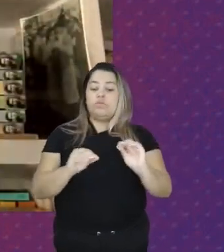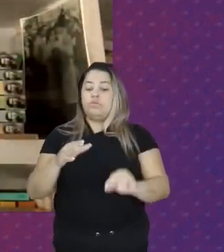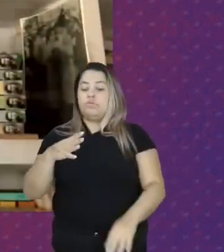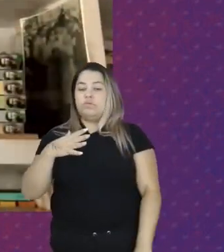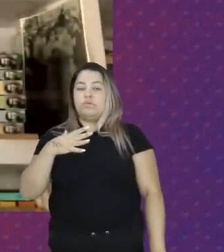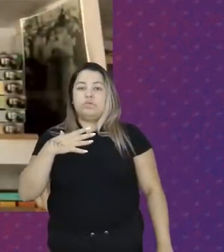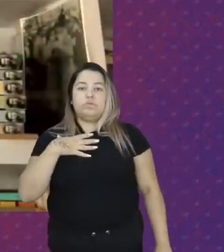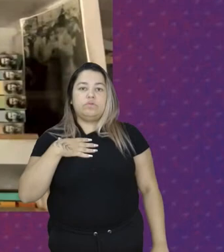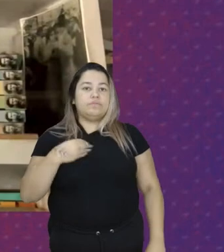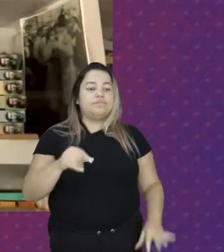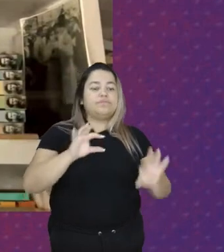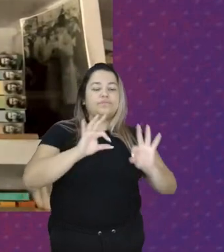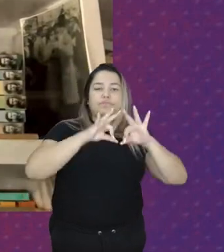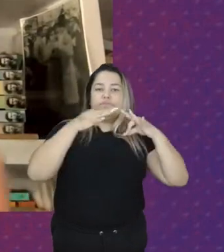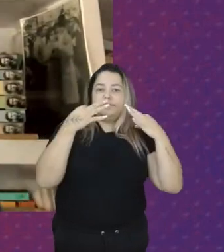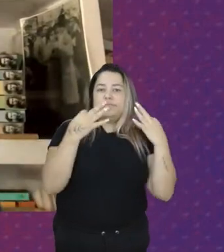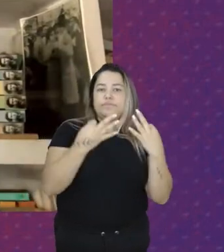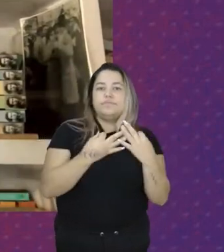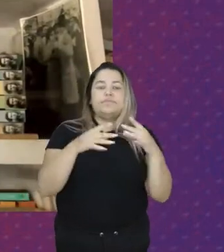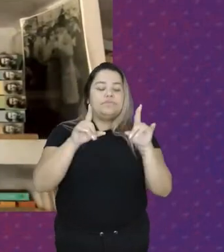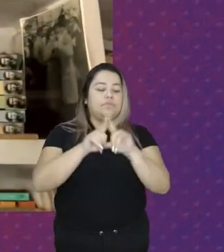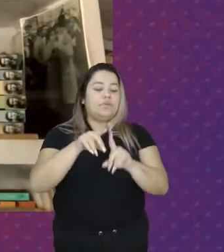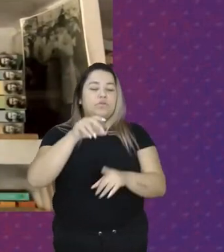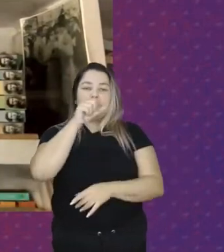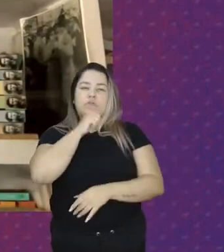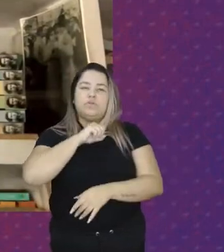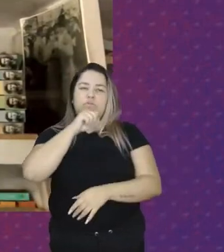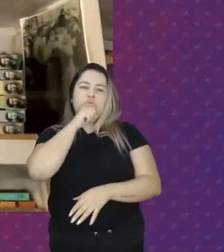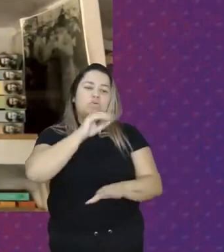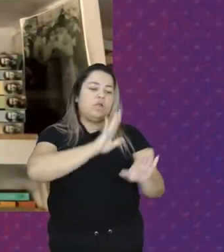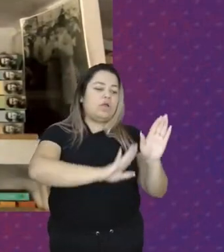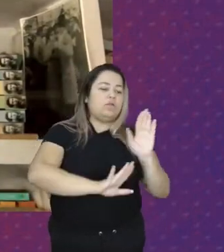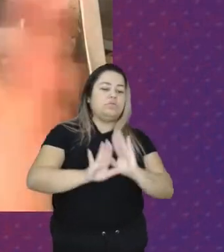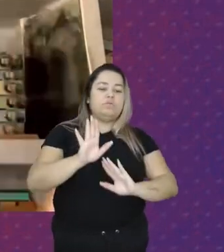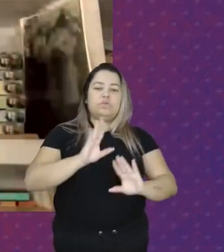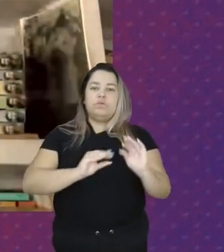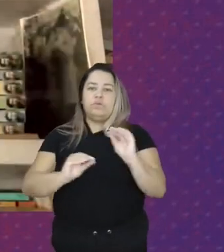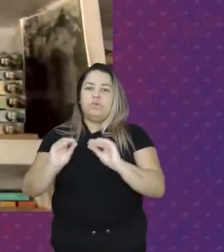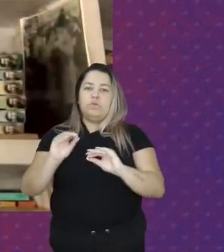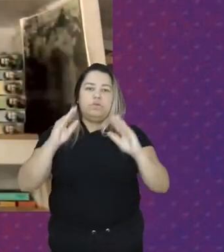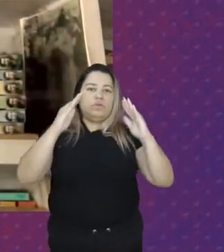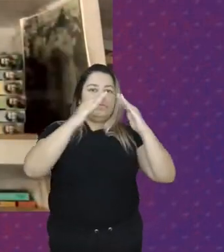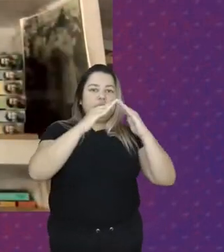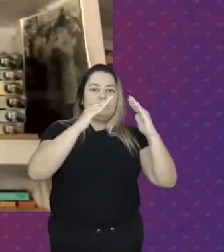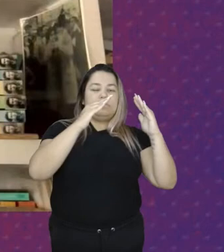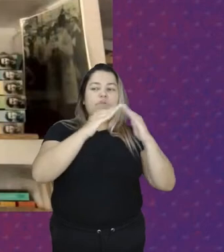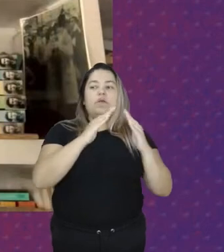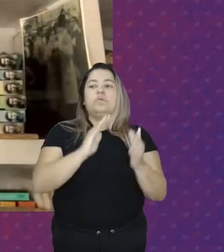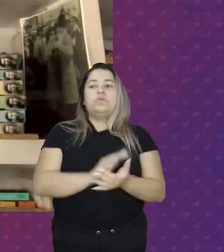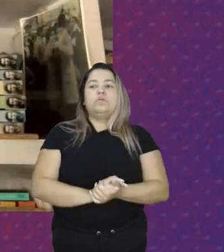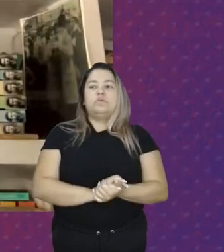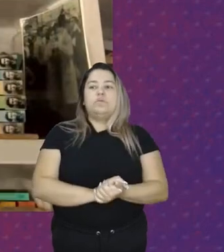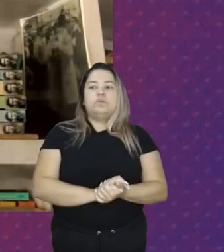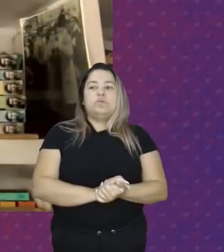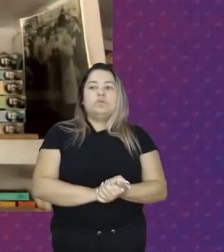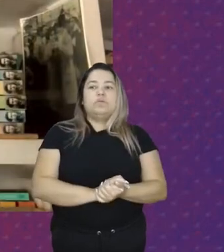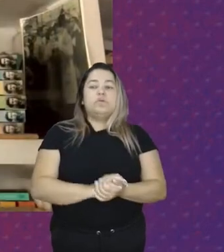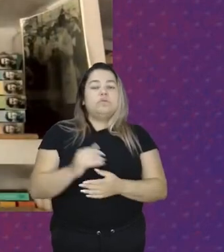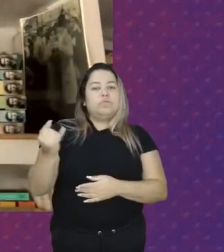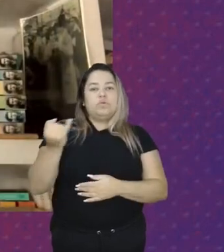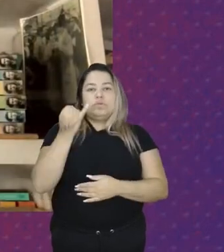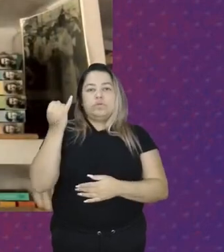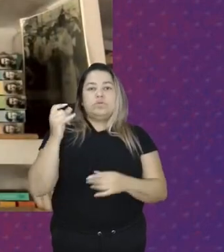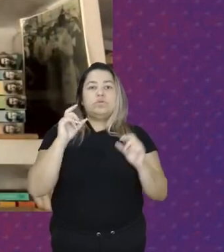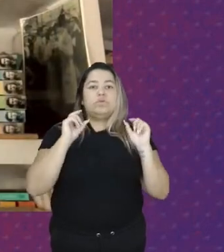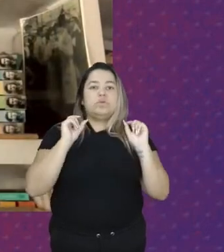cuidado com os familiares, de cuidado com os idosos, dos cuidados domésticos todos. Então, é muito